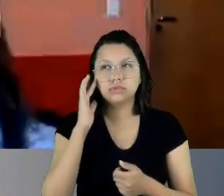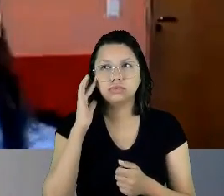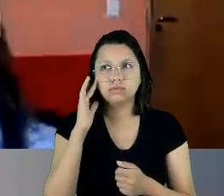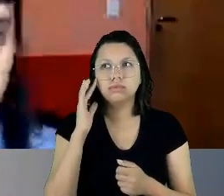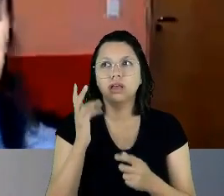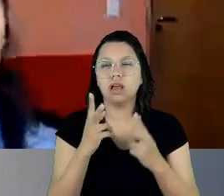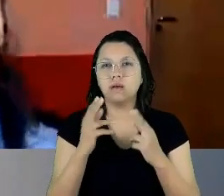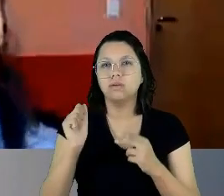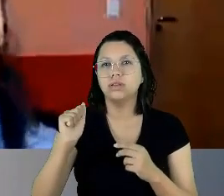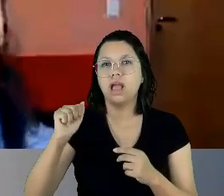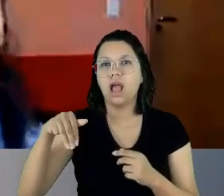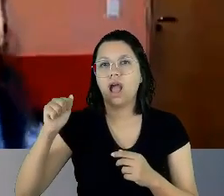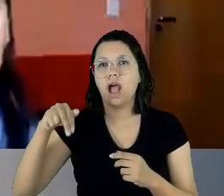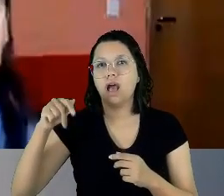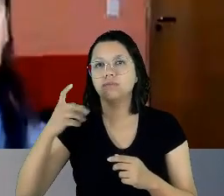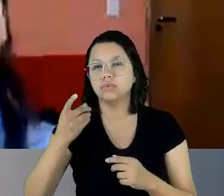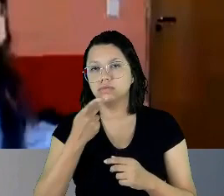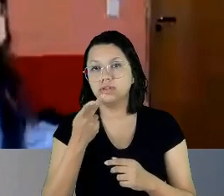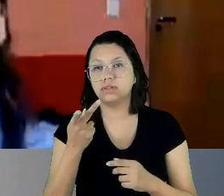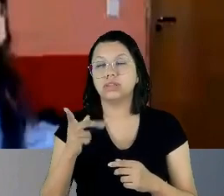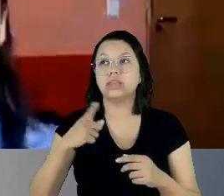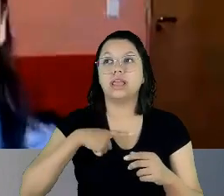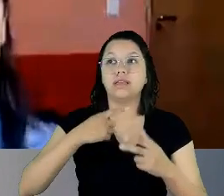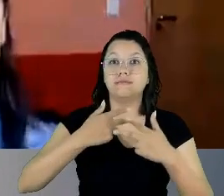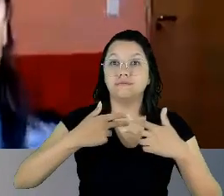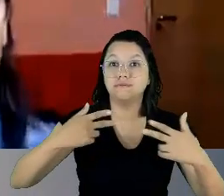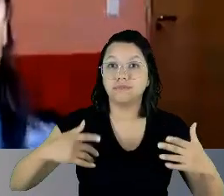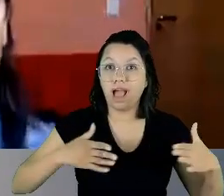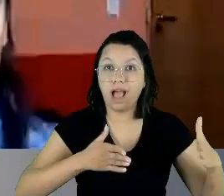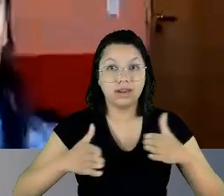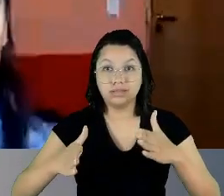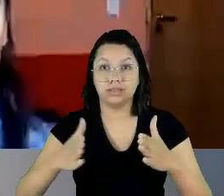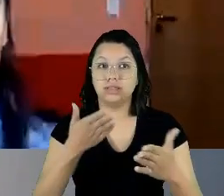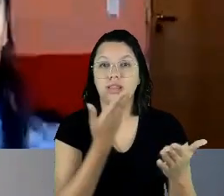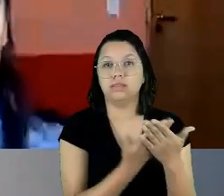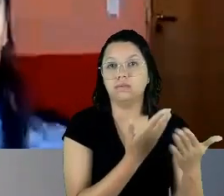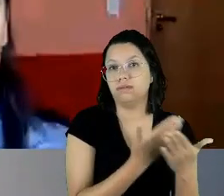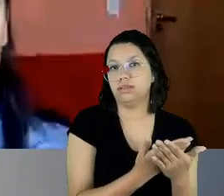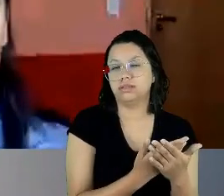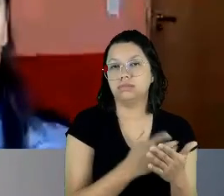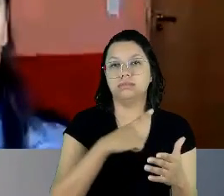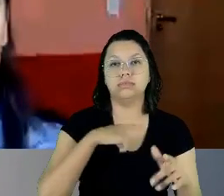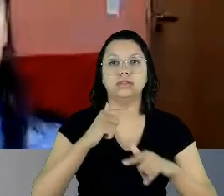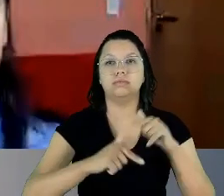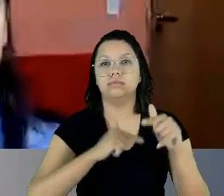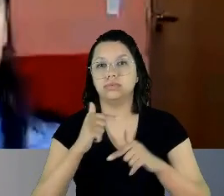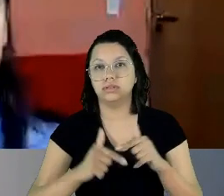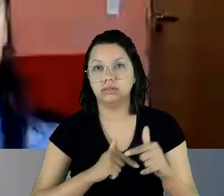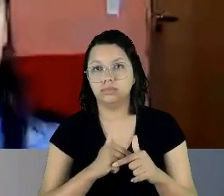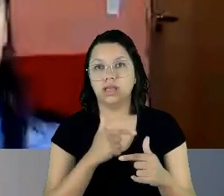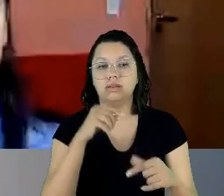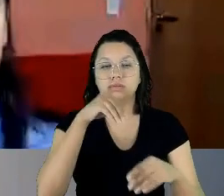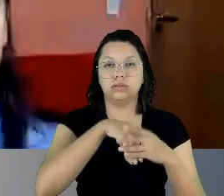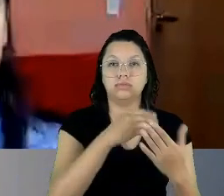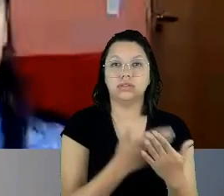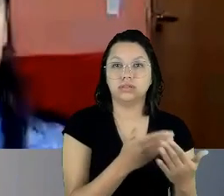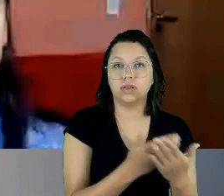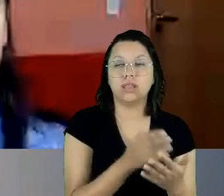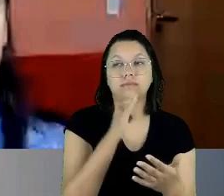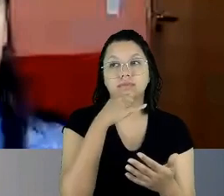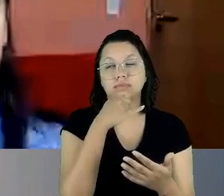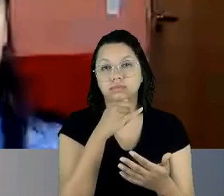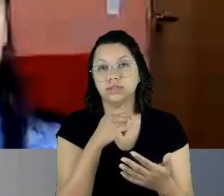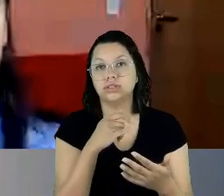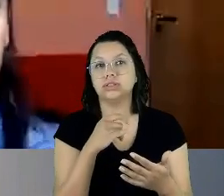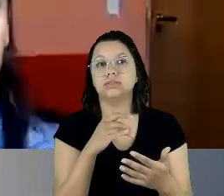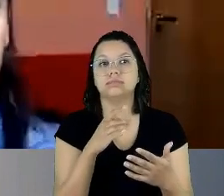Amanda falou no final, tem várias saídas, então, assim, a educação é uma saída, a gente tem um trabalho efetivo nas escolas, que infelizmente cada